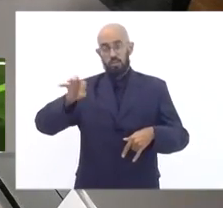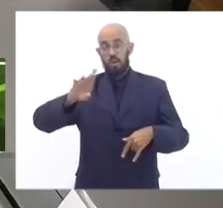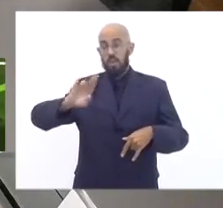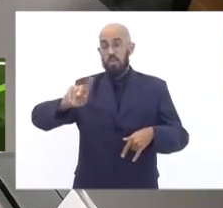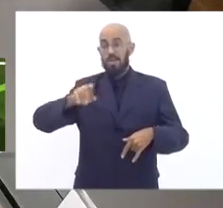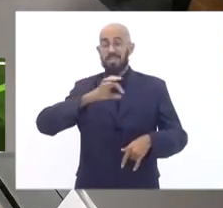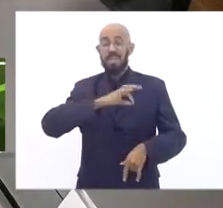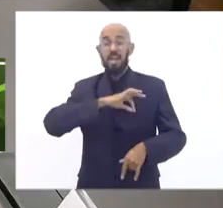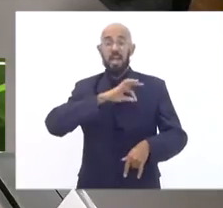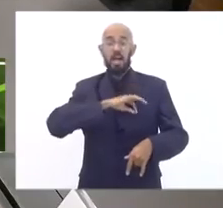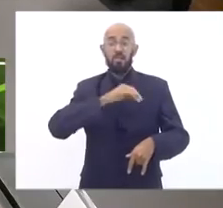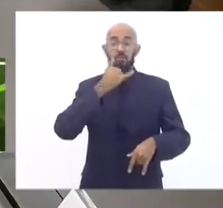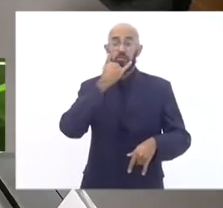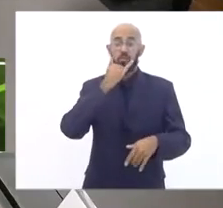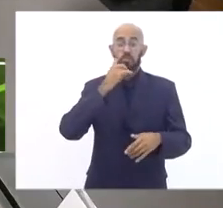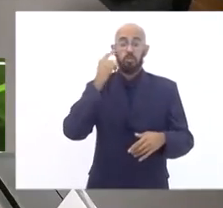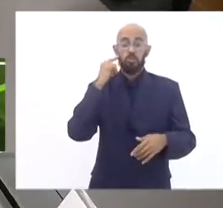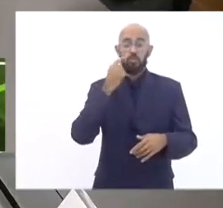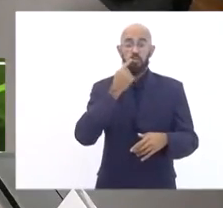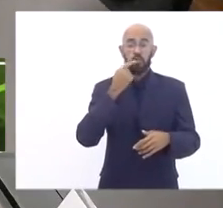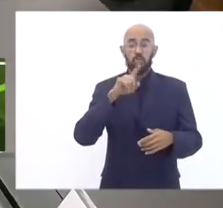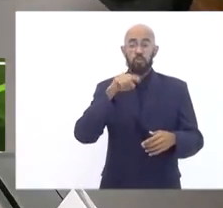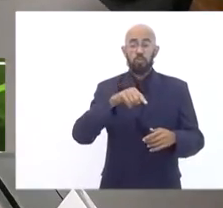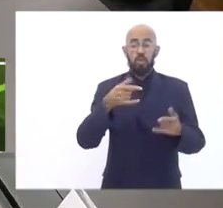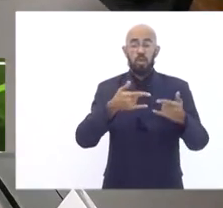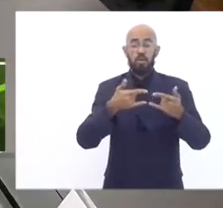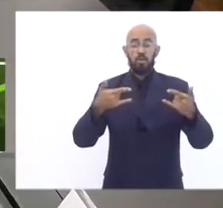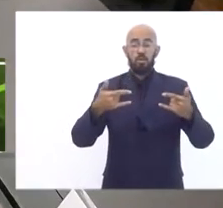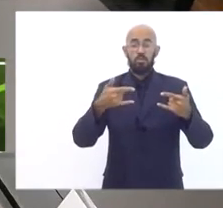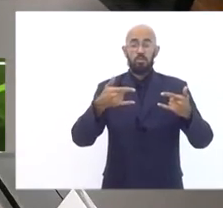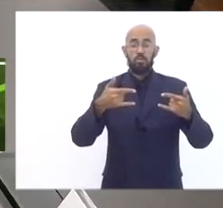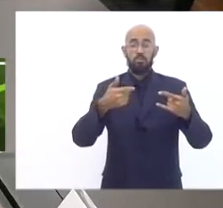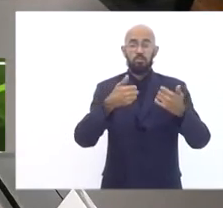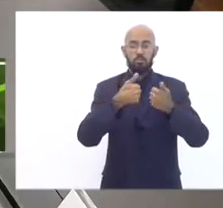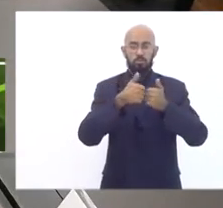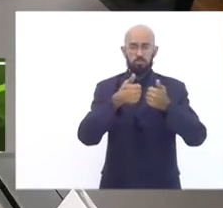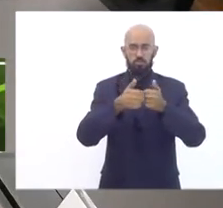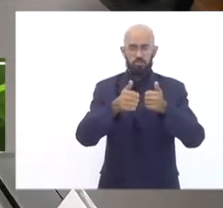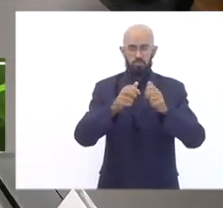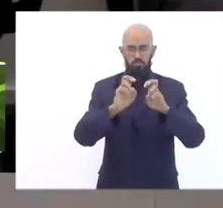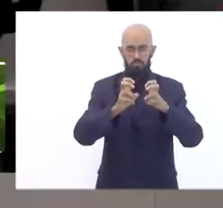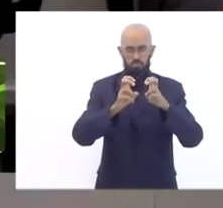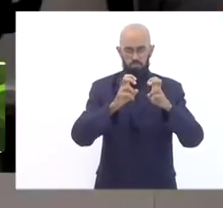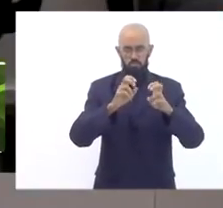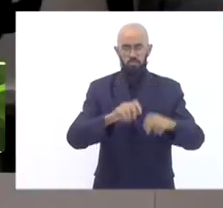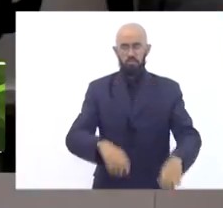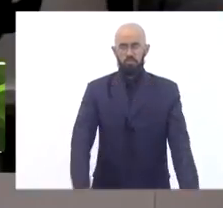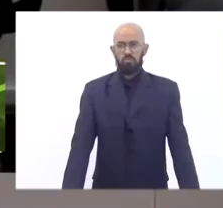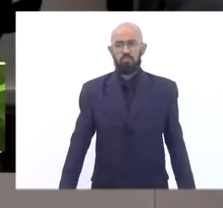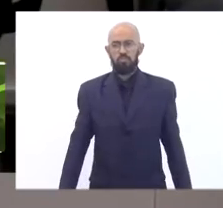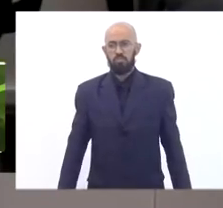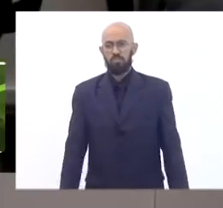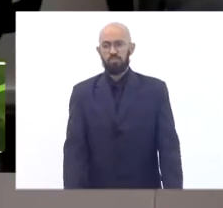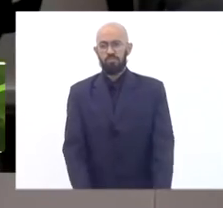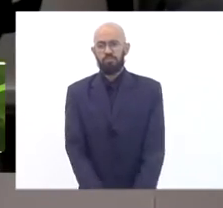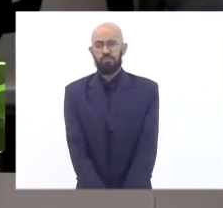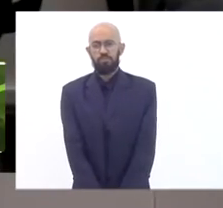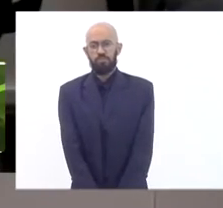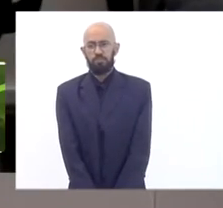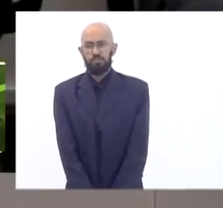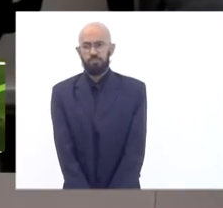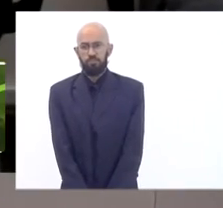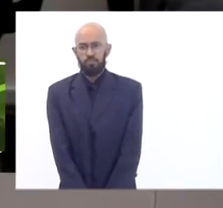você, por gentileza, que pudesse passar todas as informações a respeito. Perfeitamente. É muito... Só um